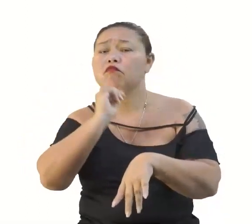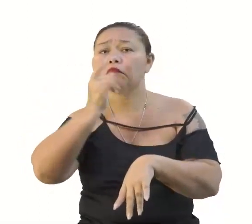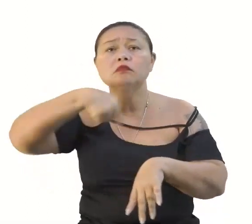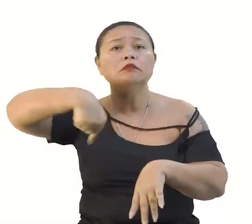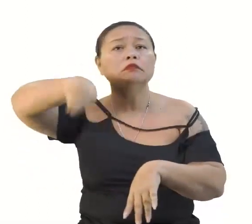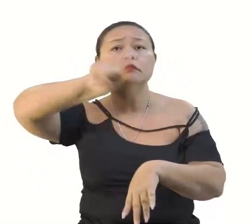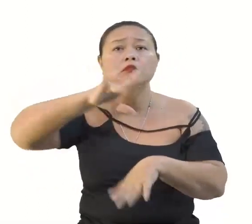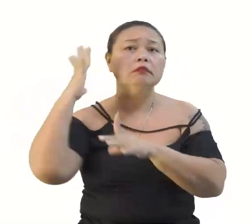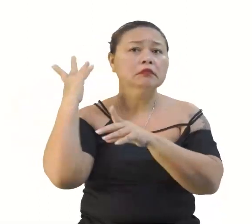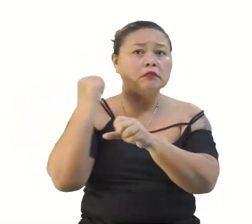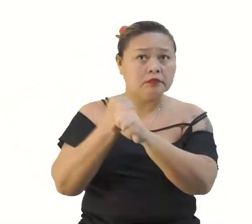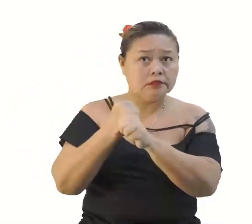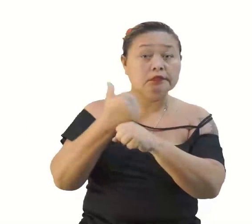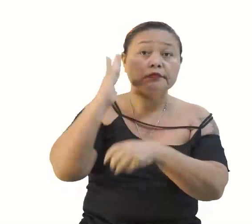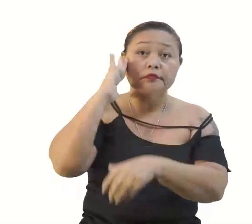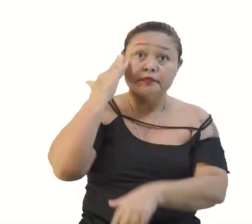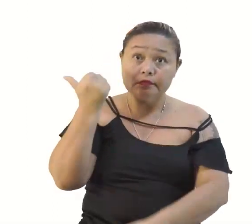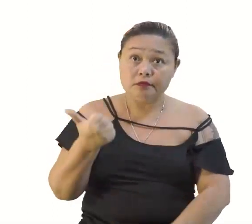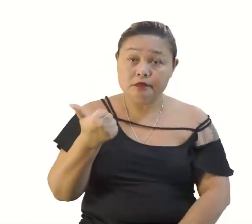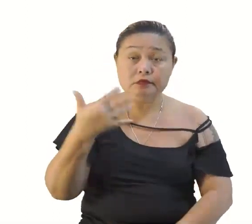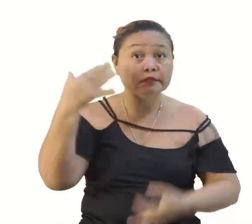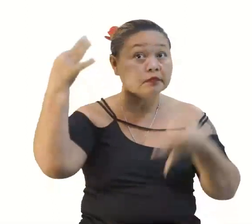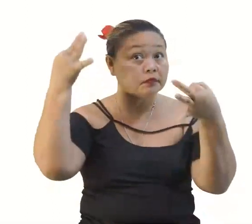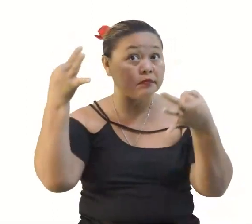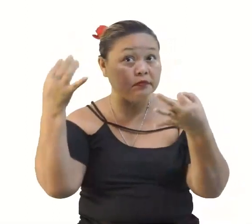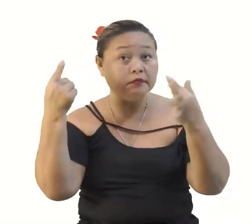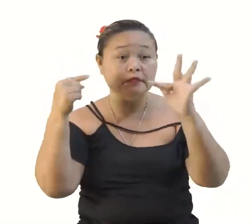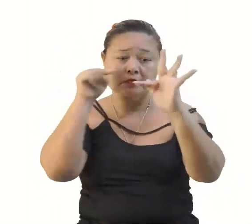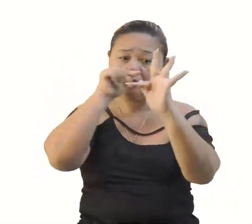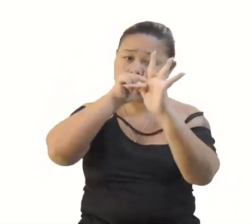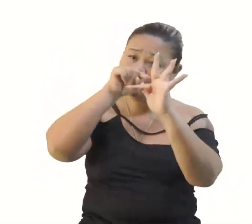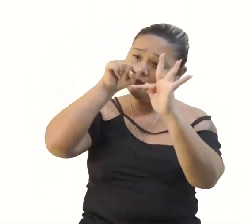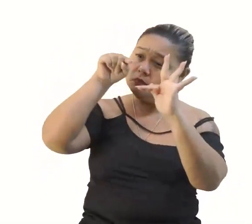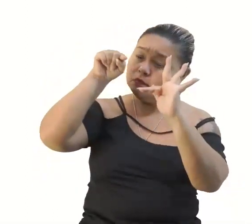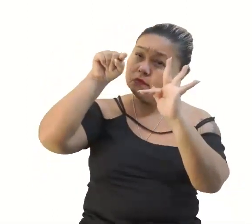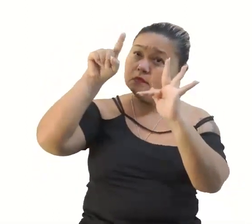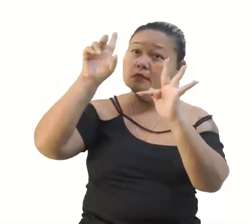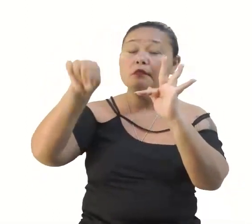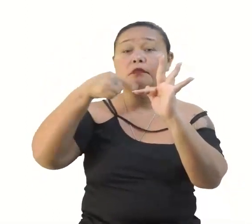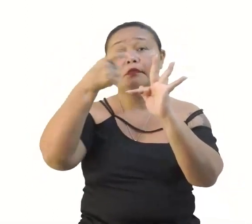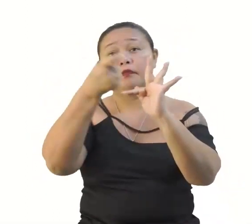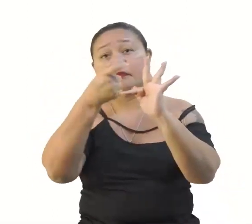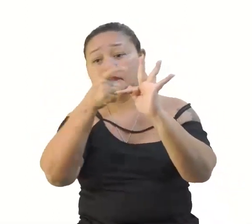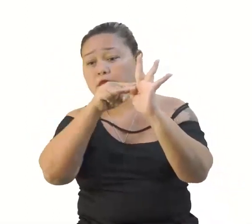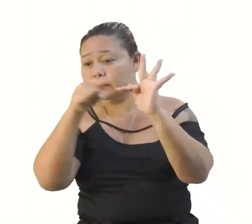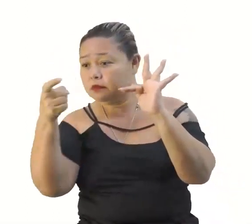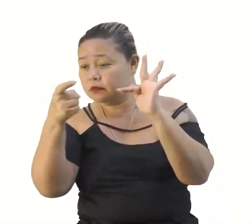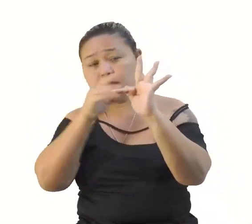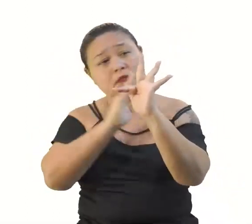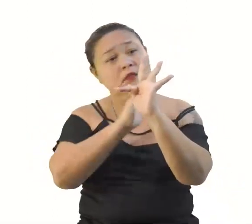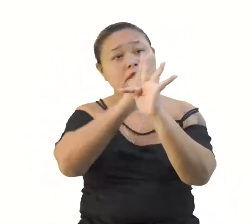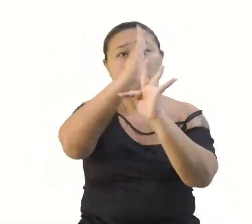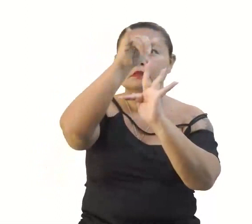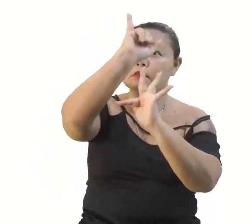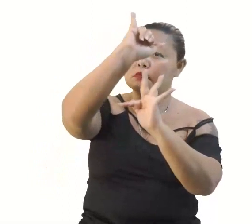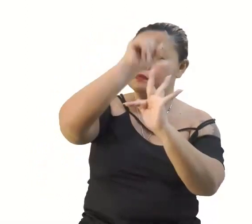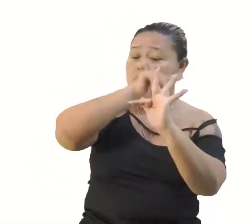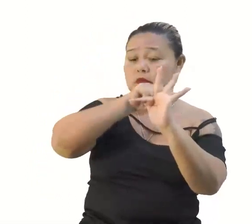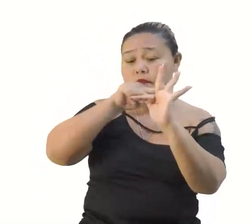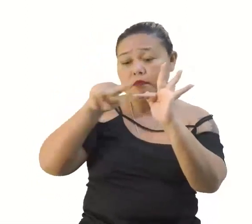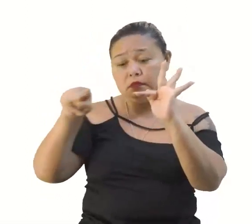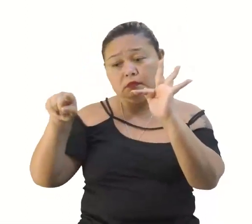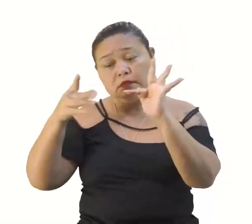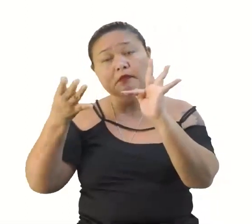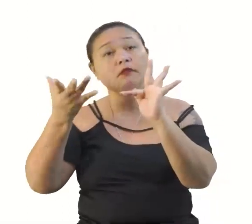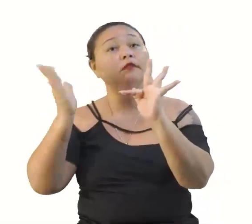sua revisão, entendeu? Isso, perfeito. Marca os pontos, menos 1 para x, 1 para y, 0 para x, 3 para